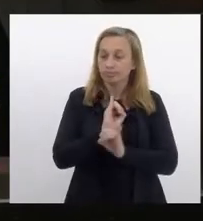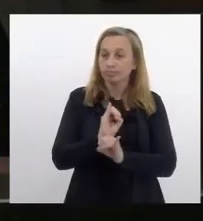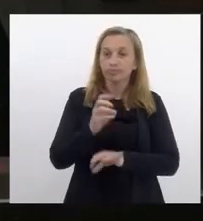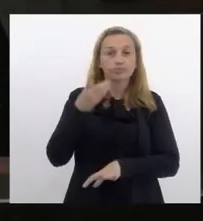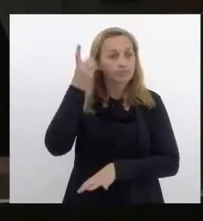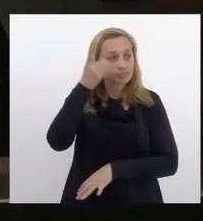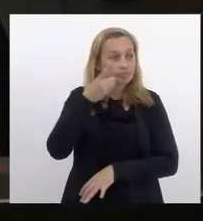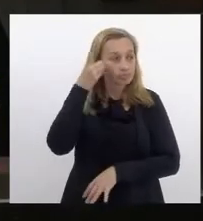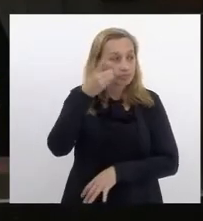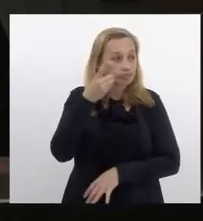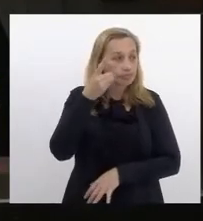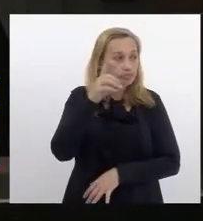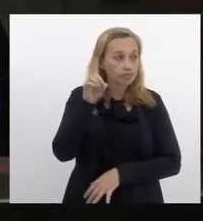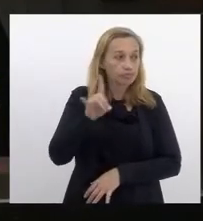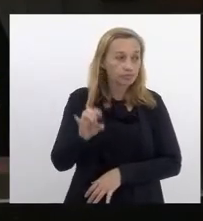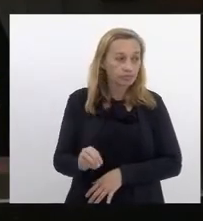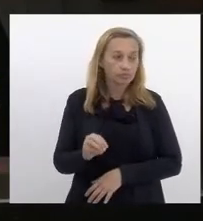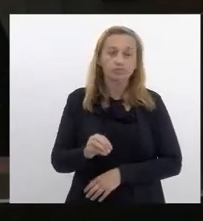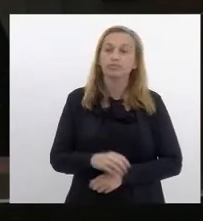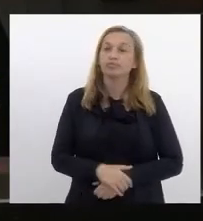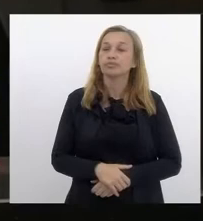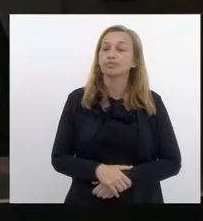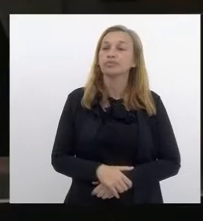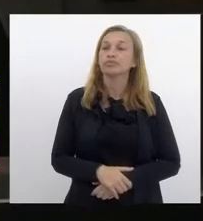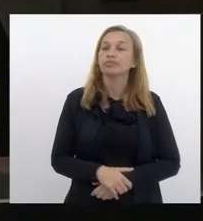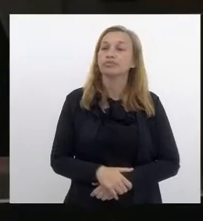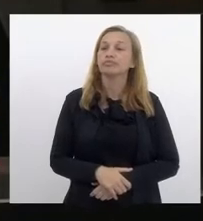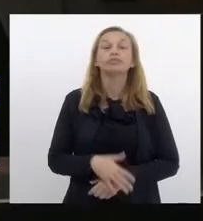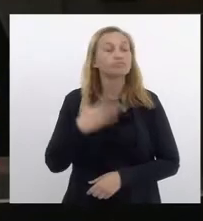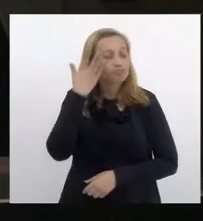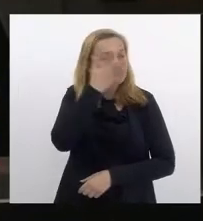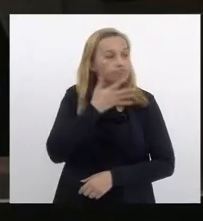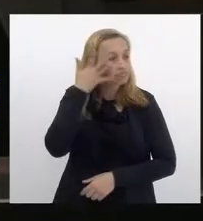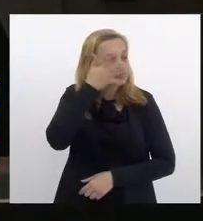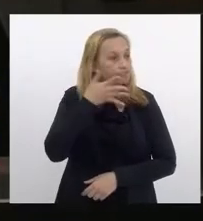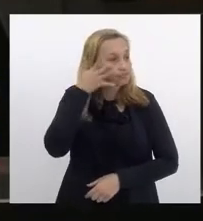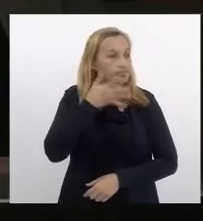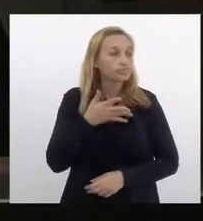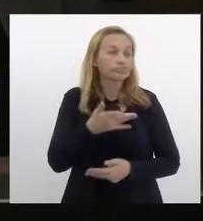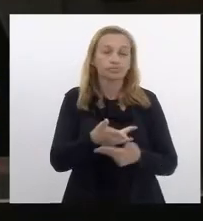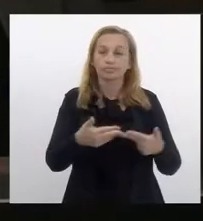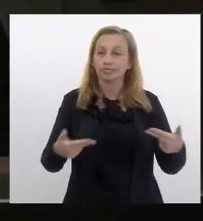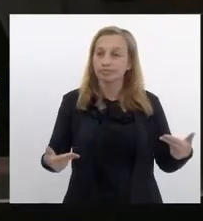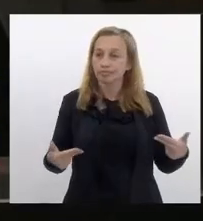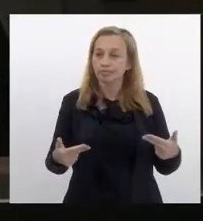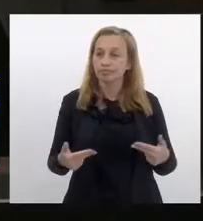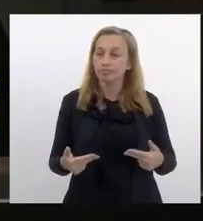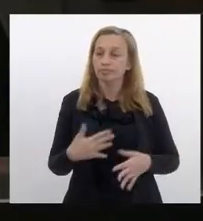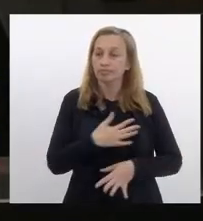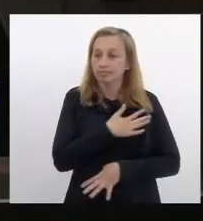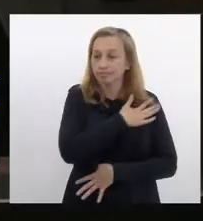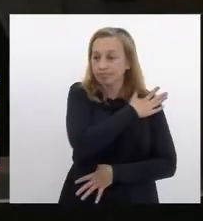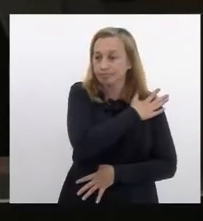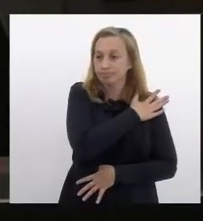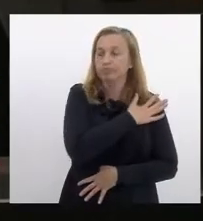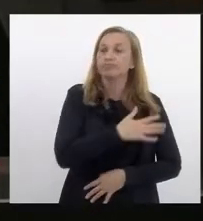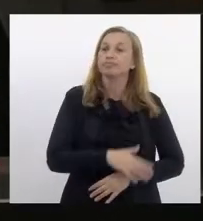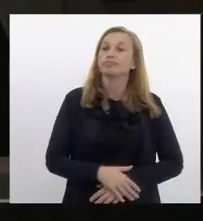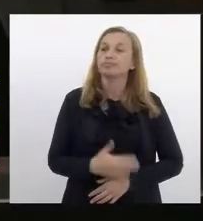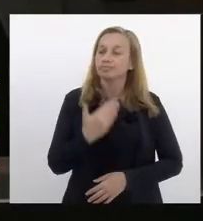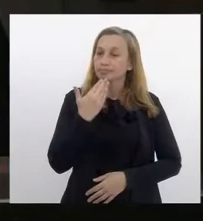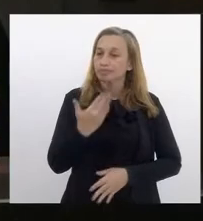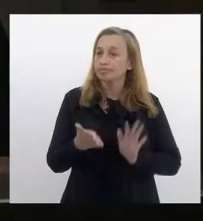deputado Marcelo do Seu Dino, tem mensagens de muitos militares